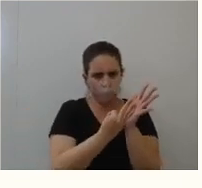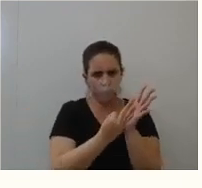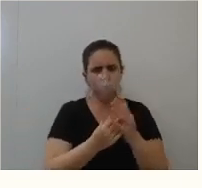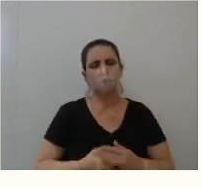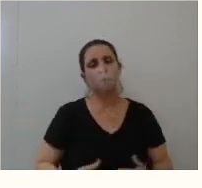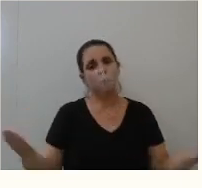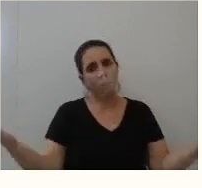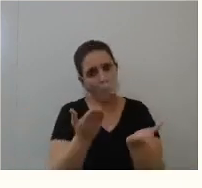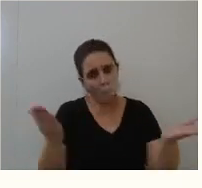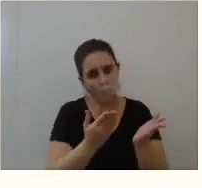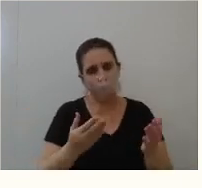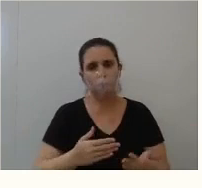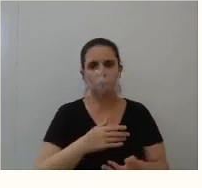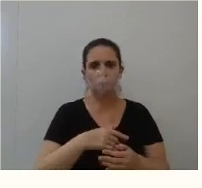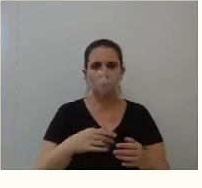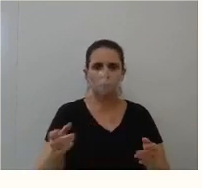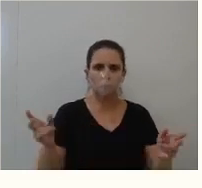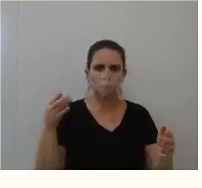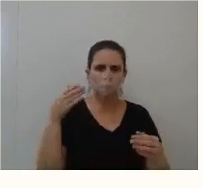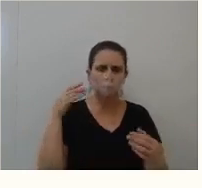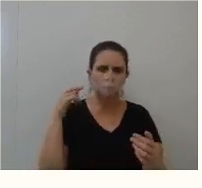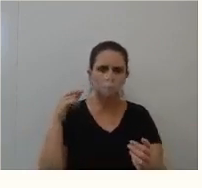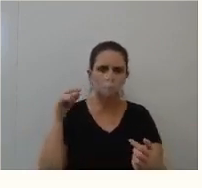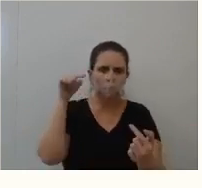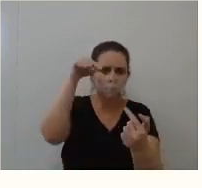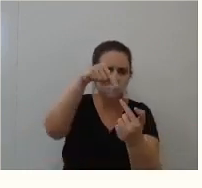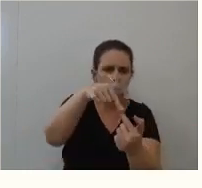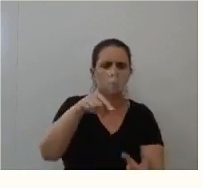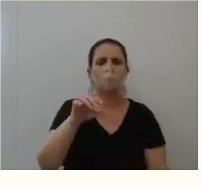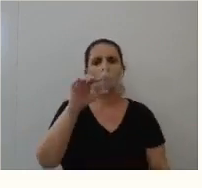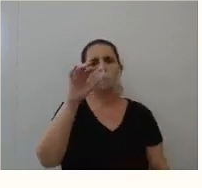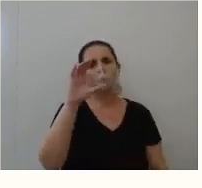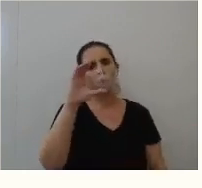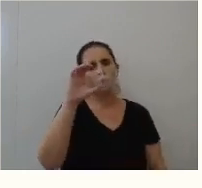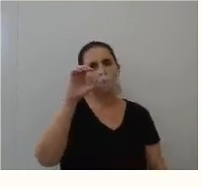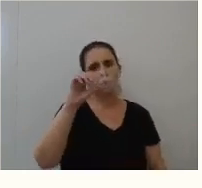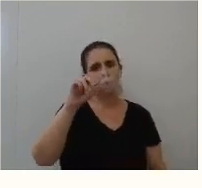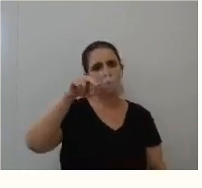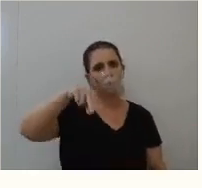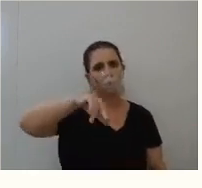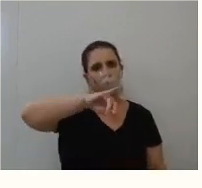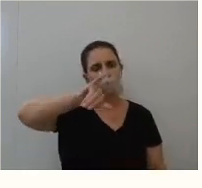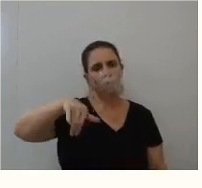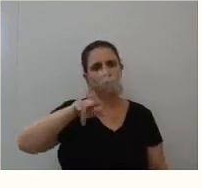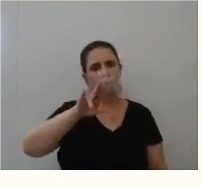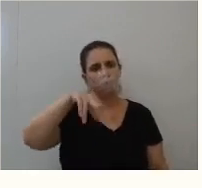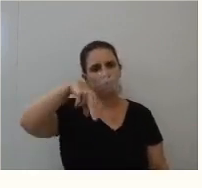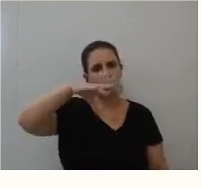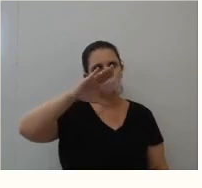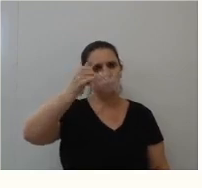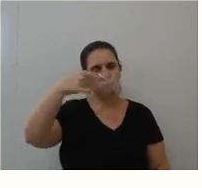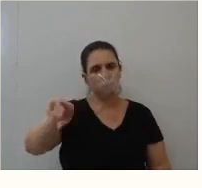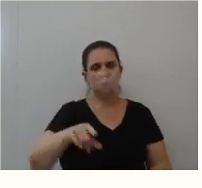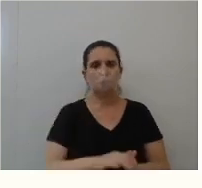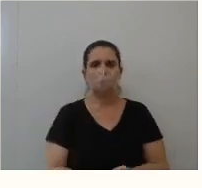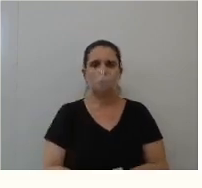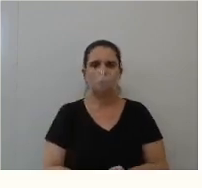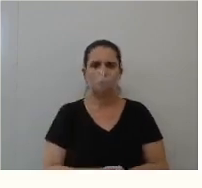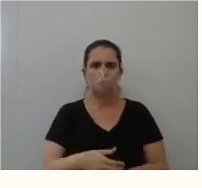agora, focando nas conjunções. Lembrando que a quarta competência, assim como as outras competências,